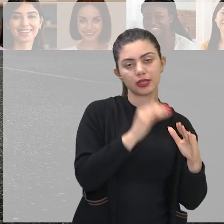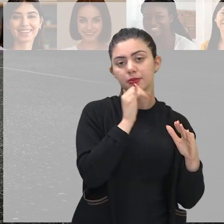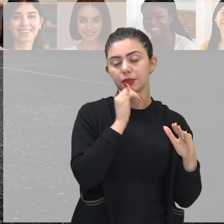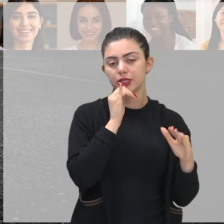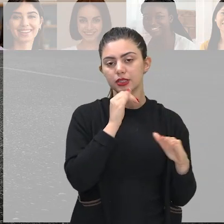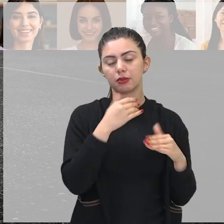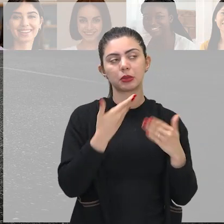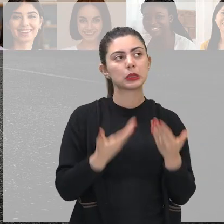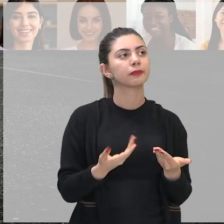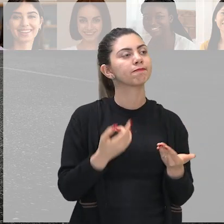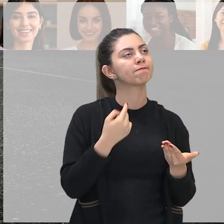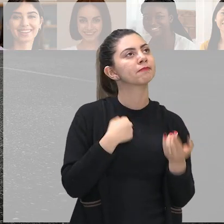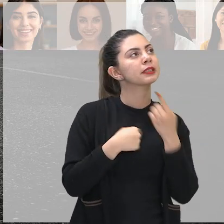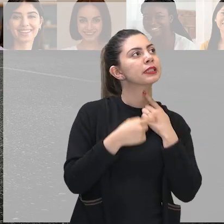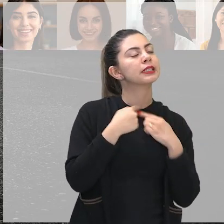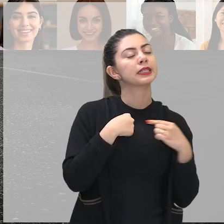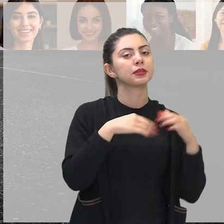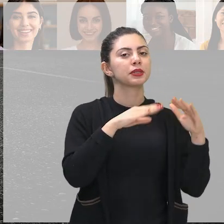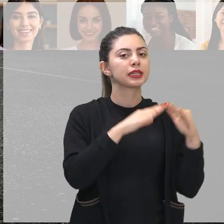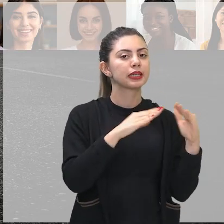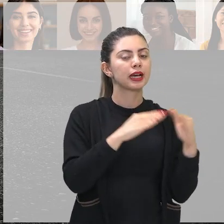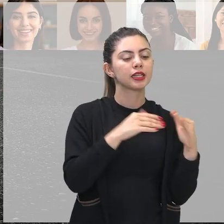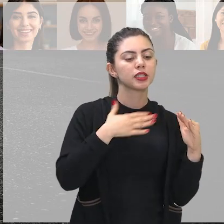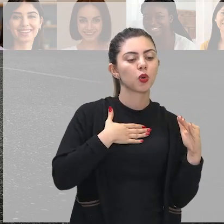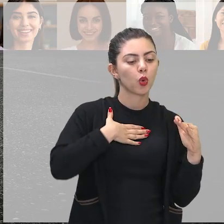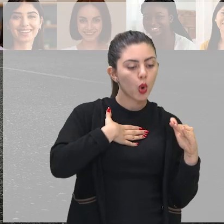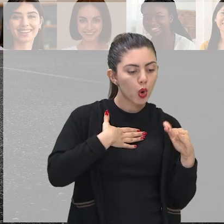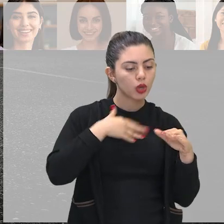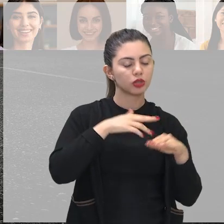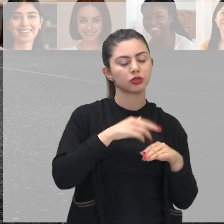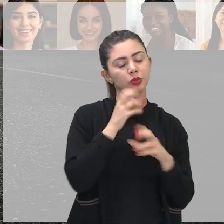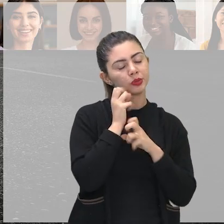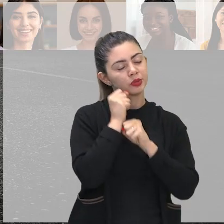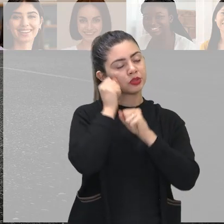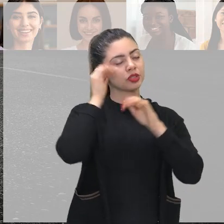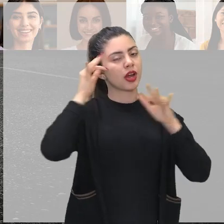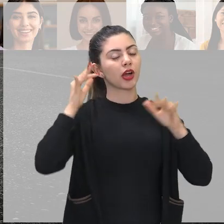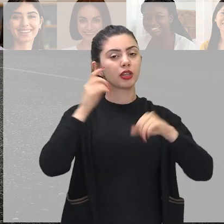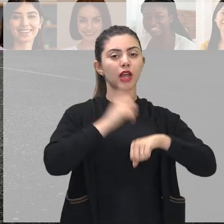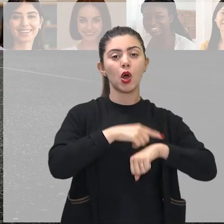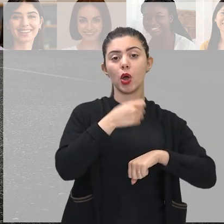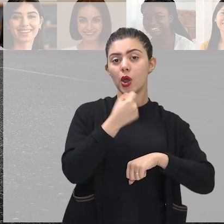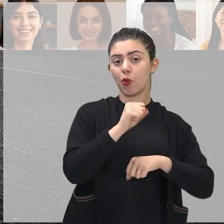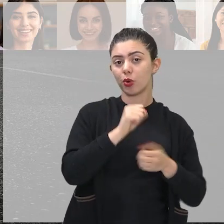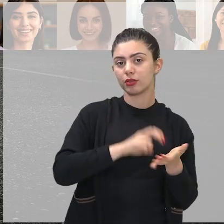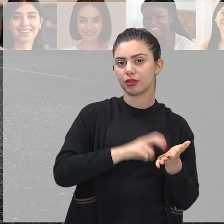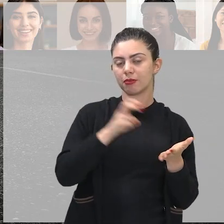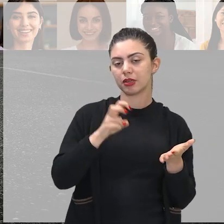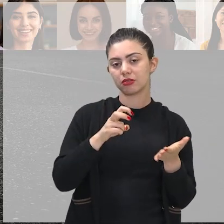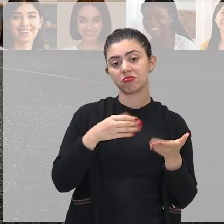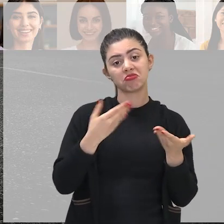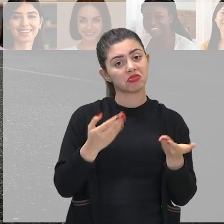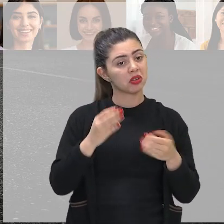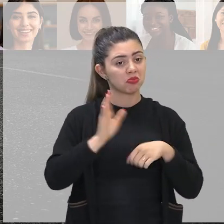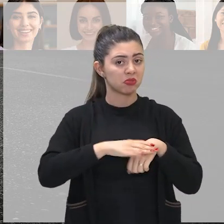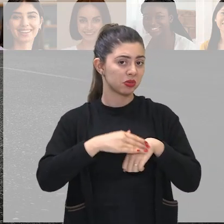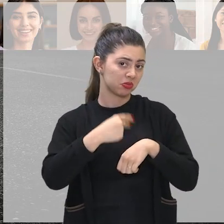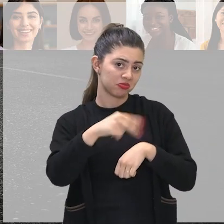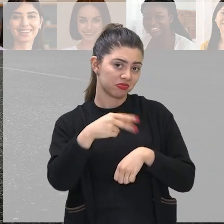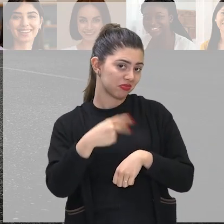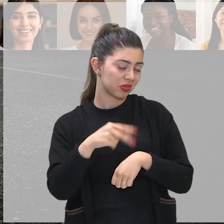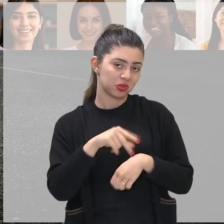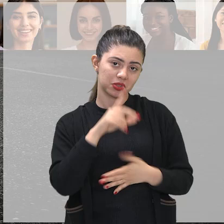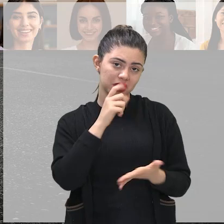exemplo, eu estou em casa, eu gosto de me levantar 8 horas da manhã. Isso é você que está